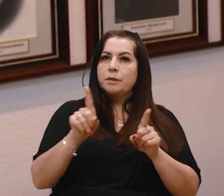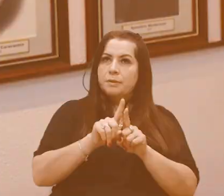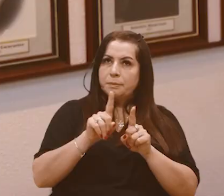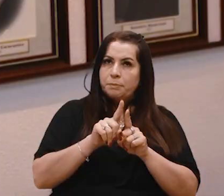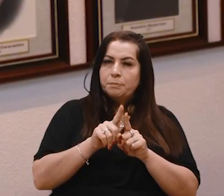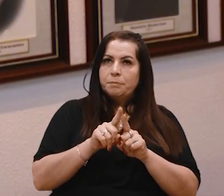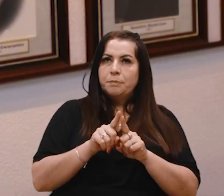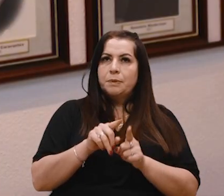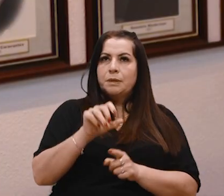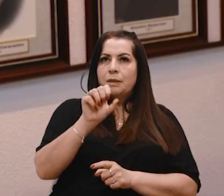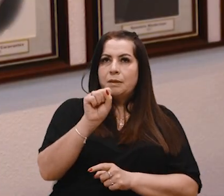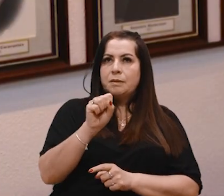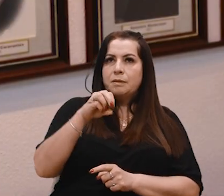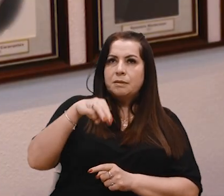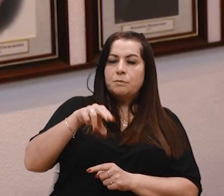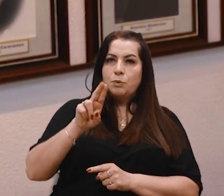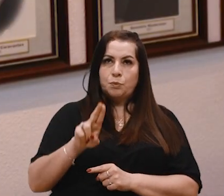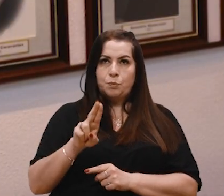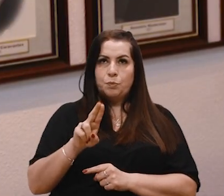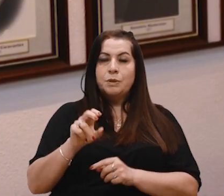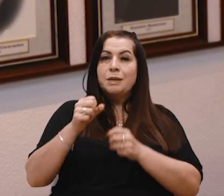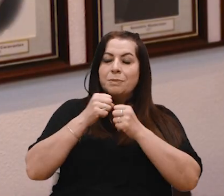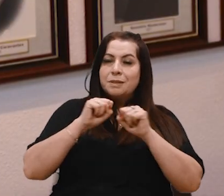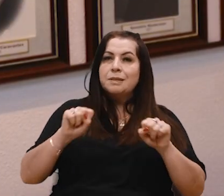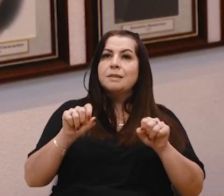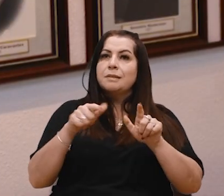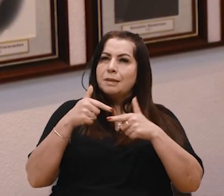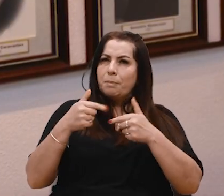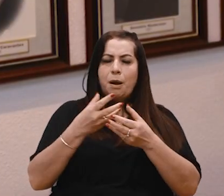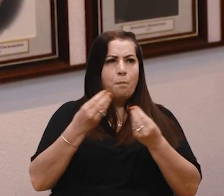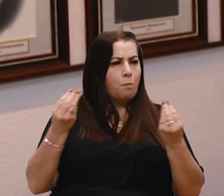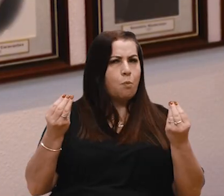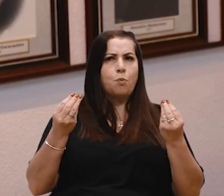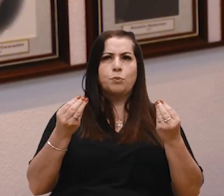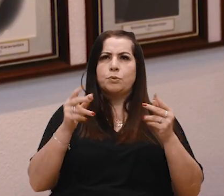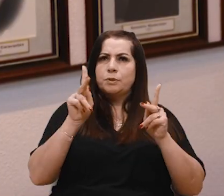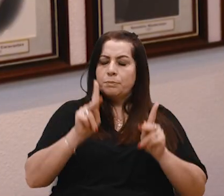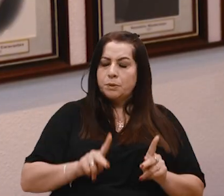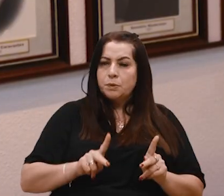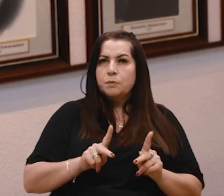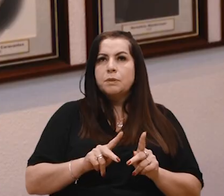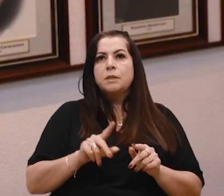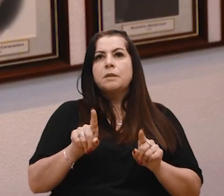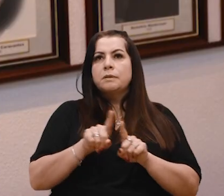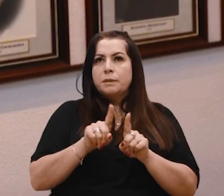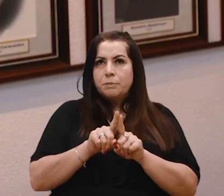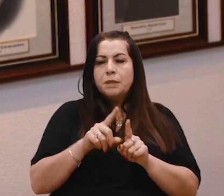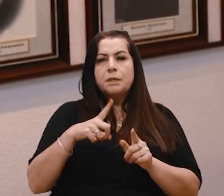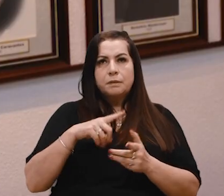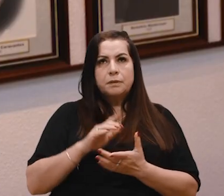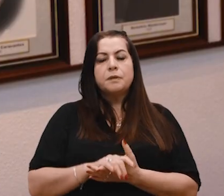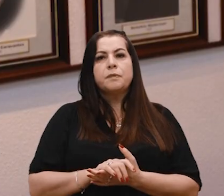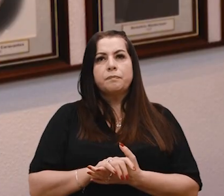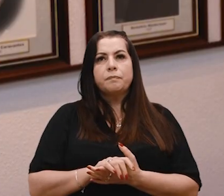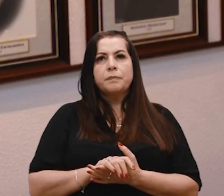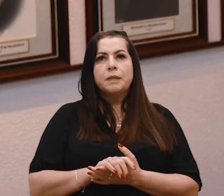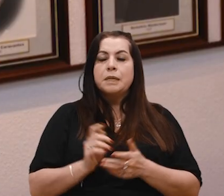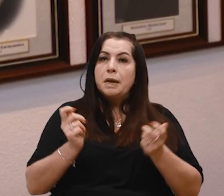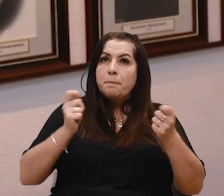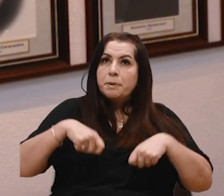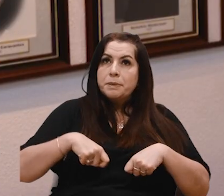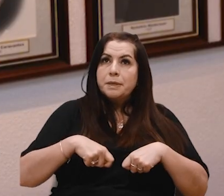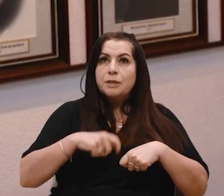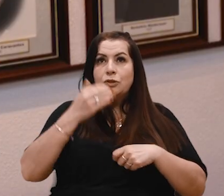lugar. Eu agora também lá na SMU, né, que é uma secretaria que trabalha muito com as pessoas, a gente também, né,